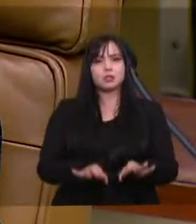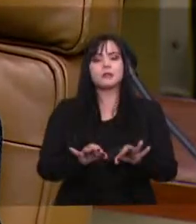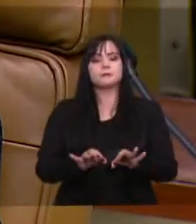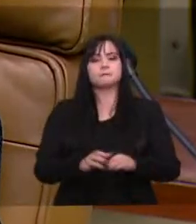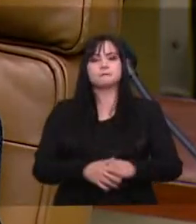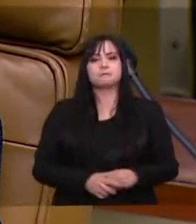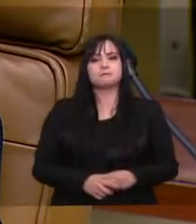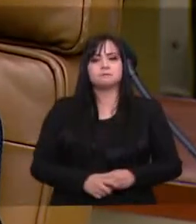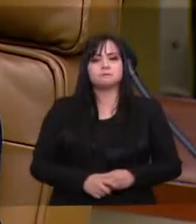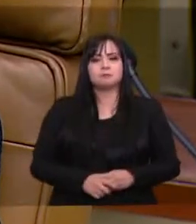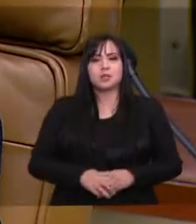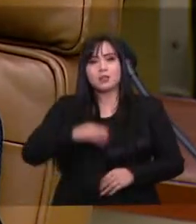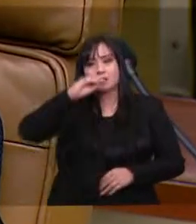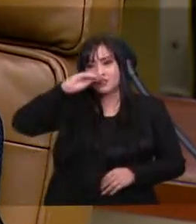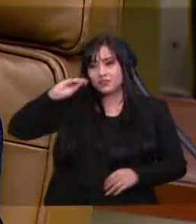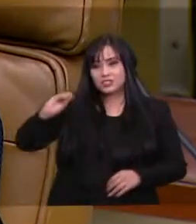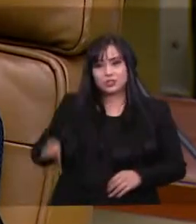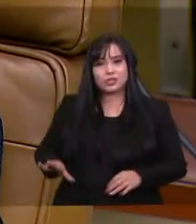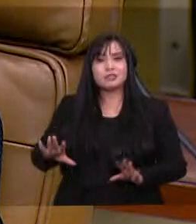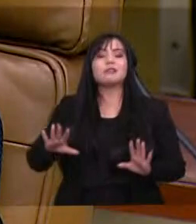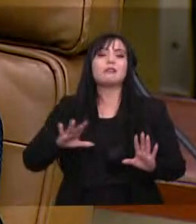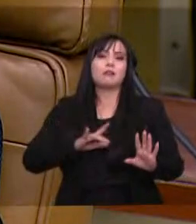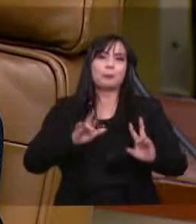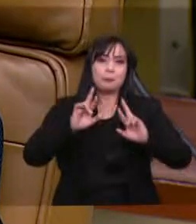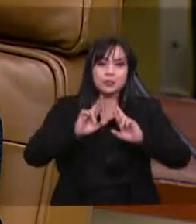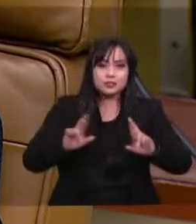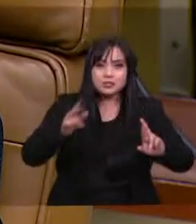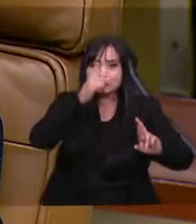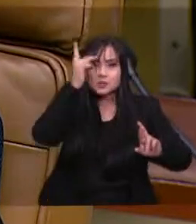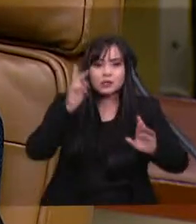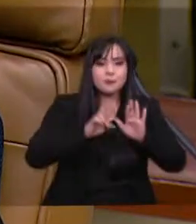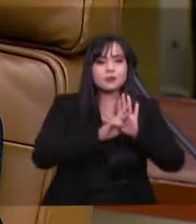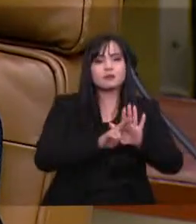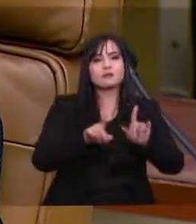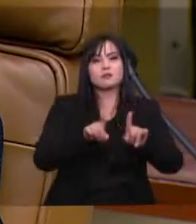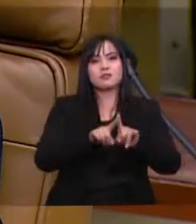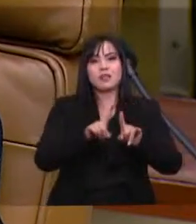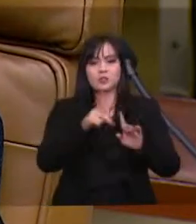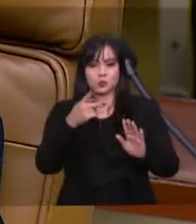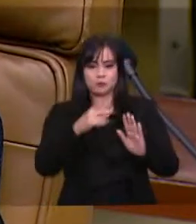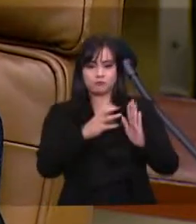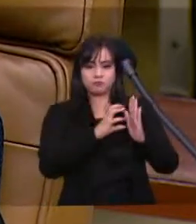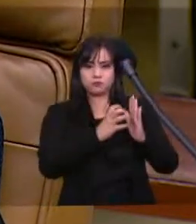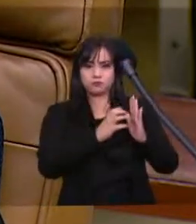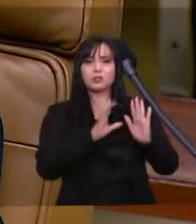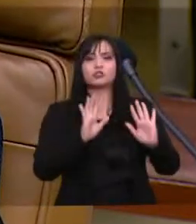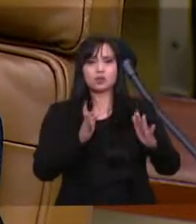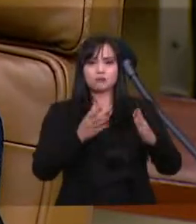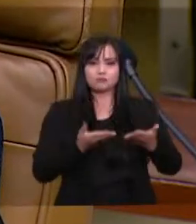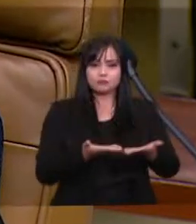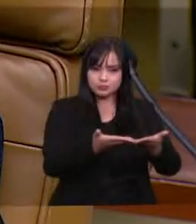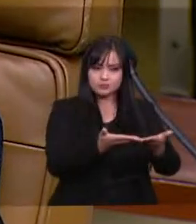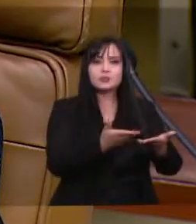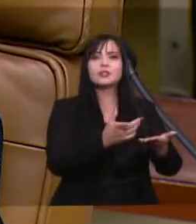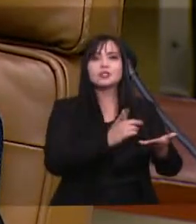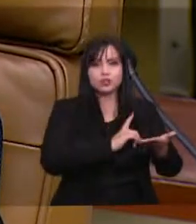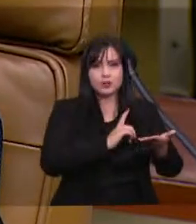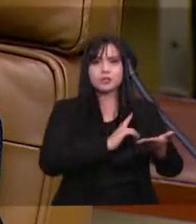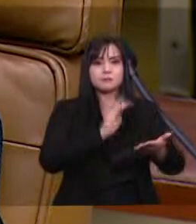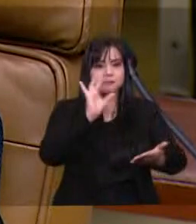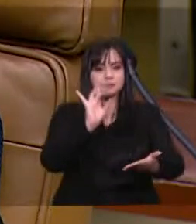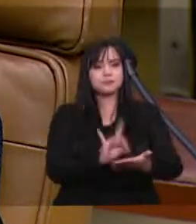ofendida a legítima expectativa de seus representados o que o Mandato que ele foi outorgado fosse